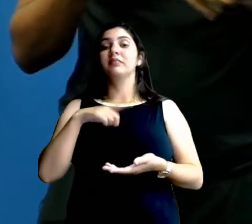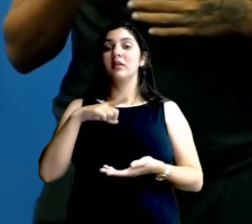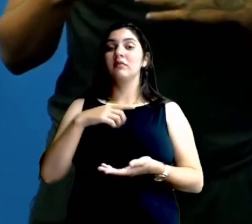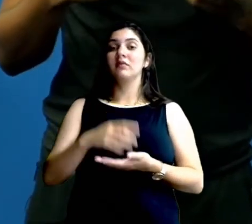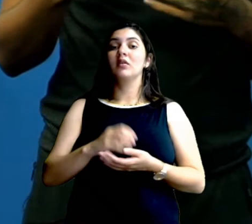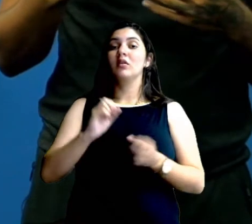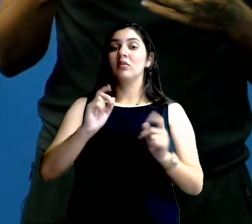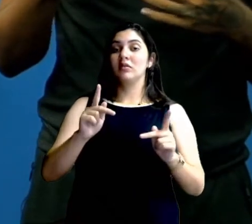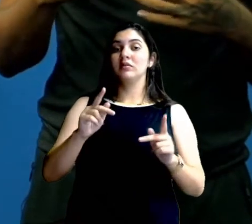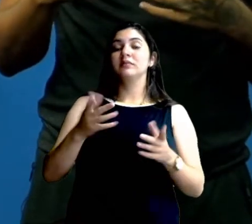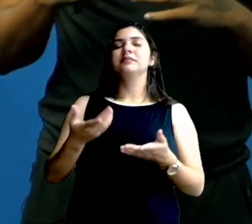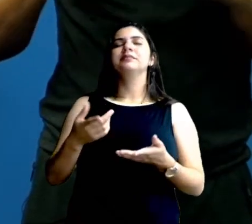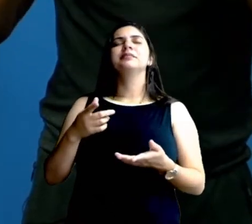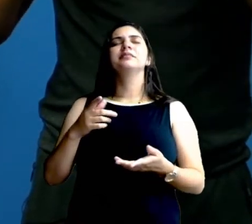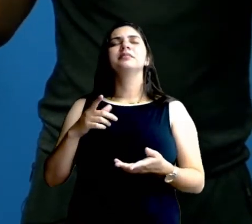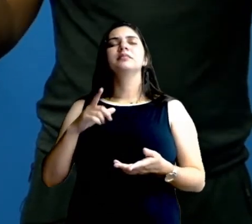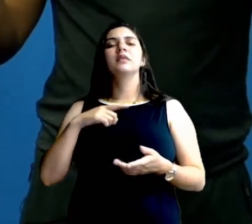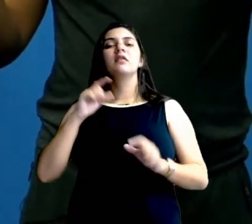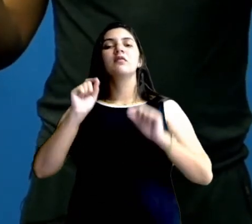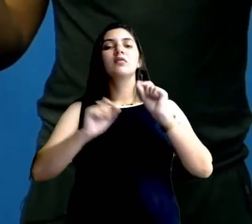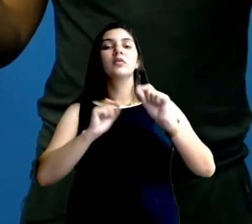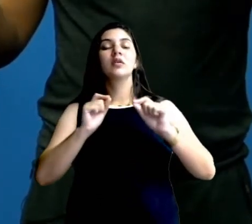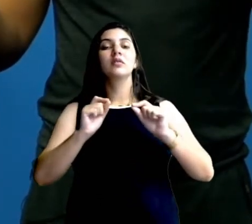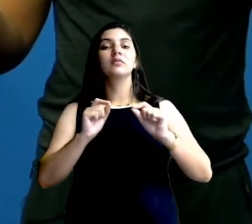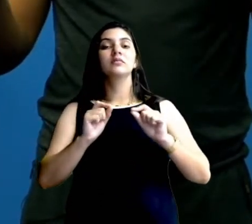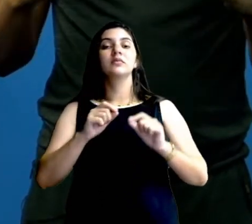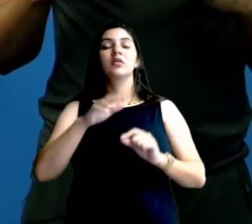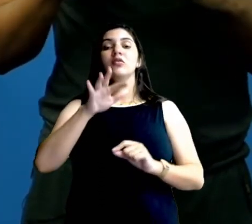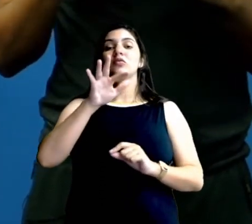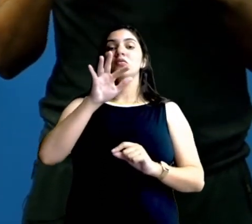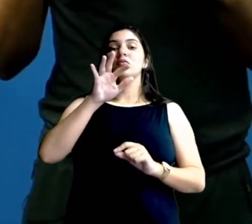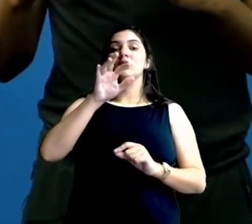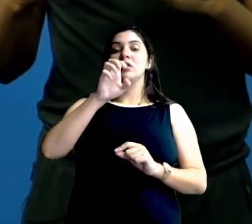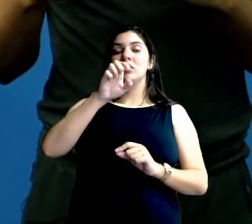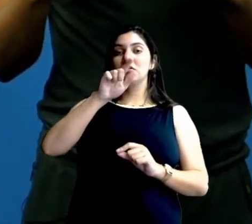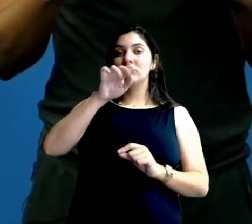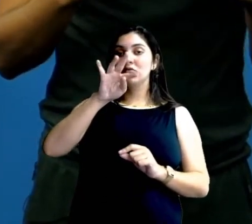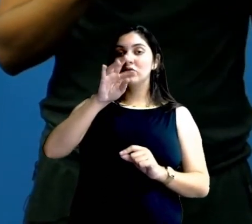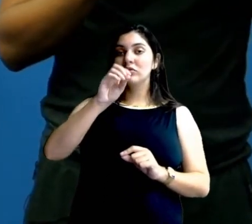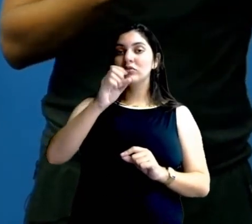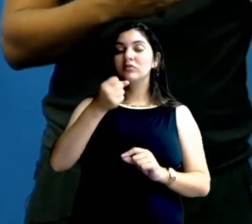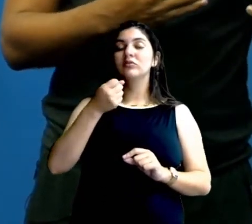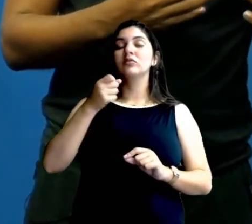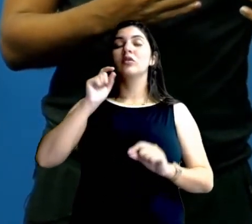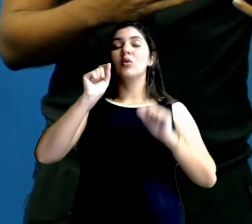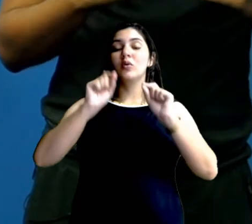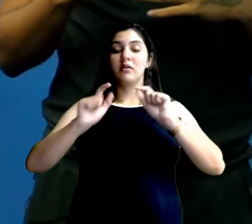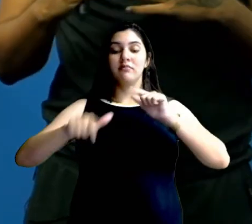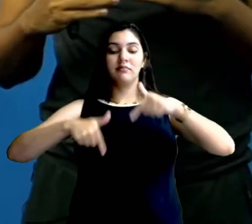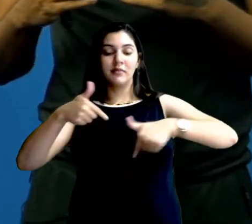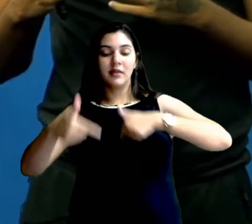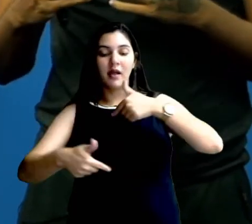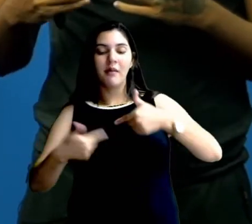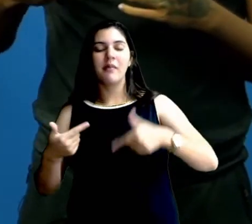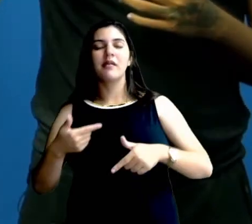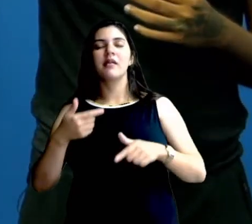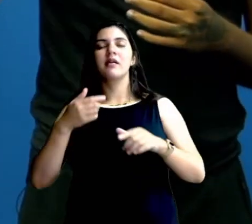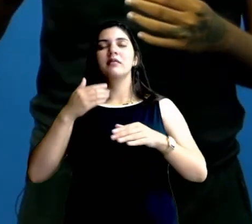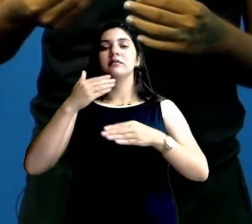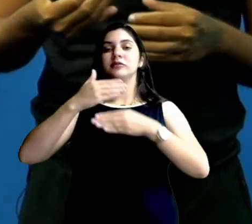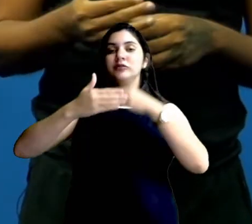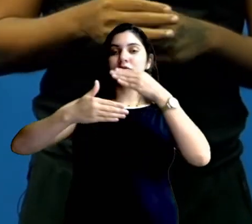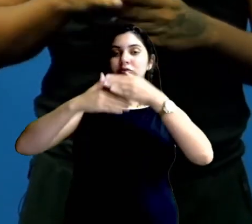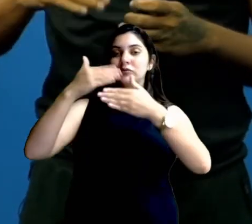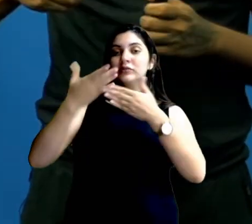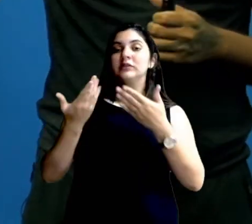ainda foram empregados também né os cuxitas Eles foram empregados na mão de obra nas construções públicas já que ele estavam